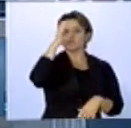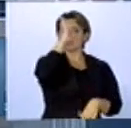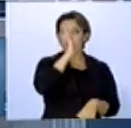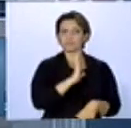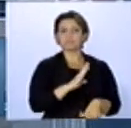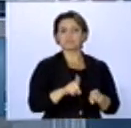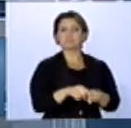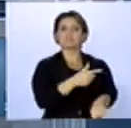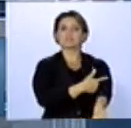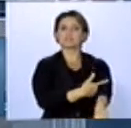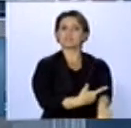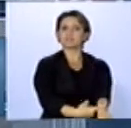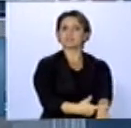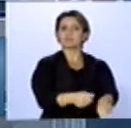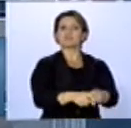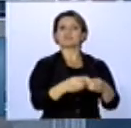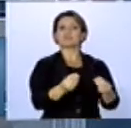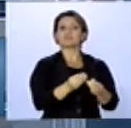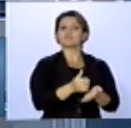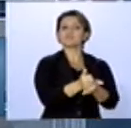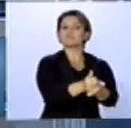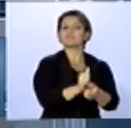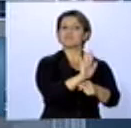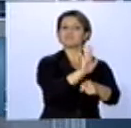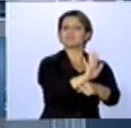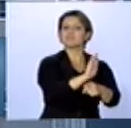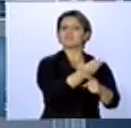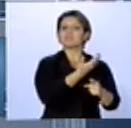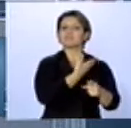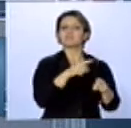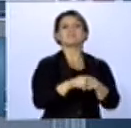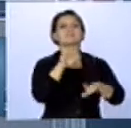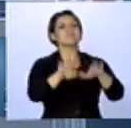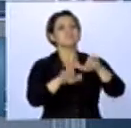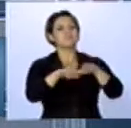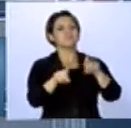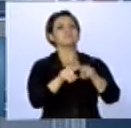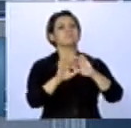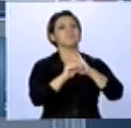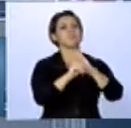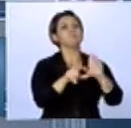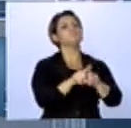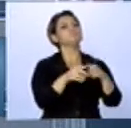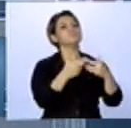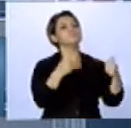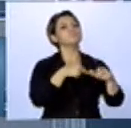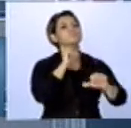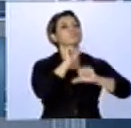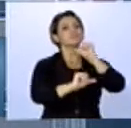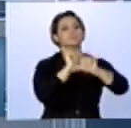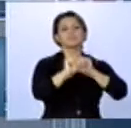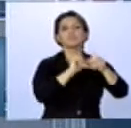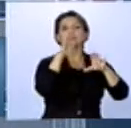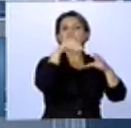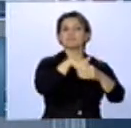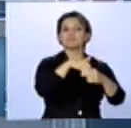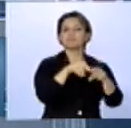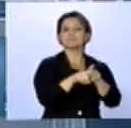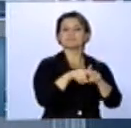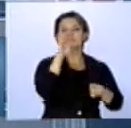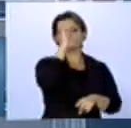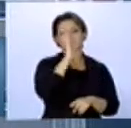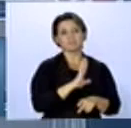da cordialidade do compadreu e por vezes a corrupção o sistema eleitoral brasileiro